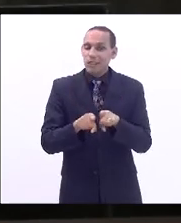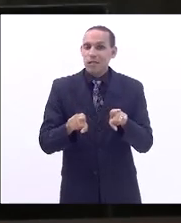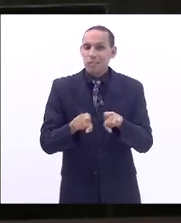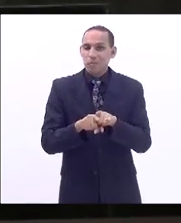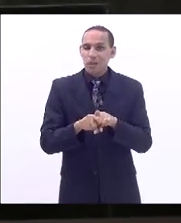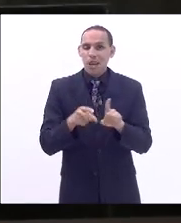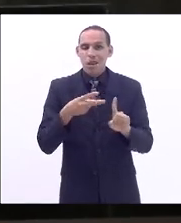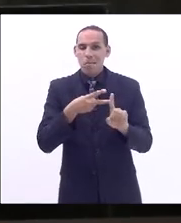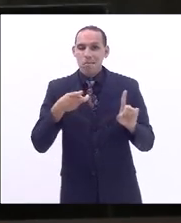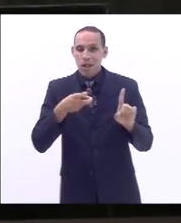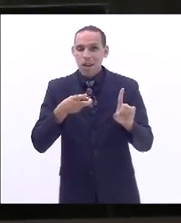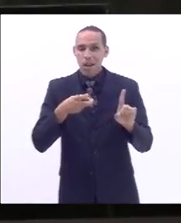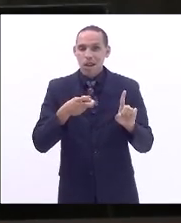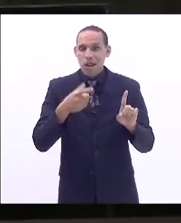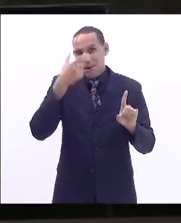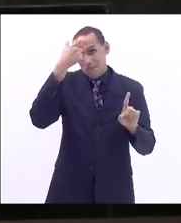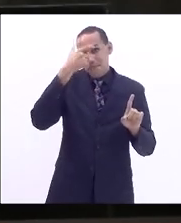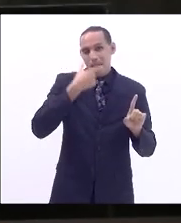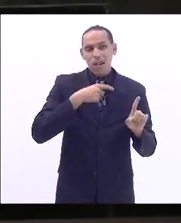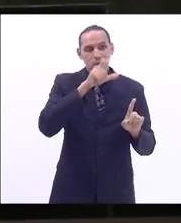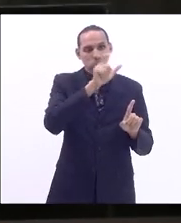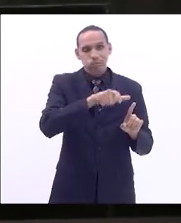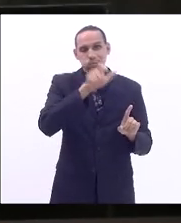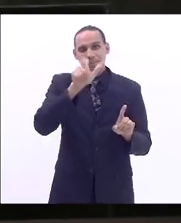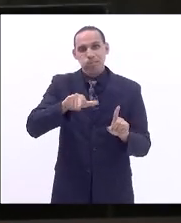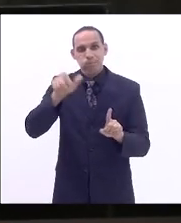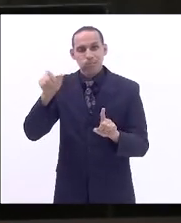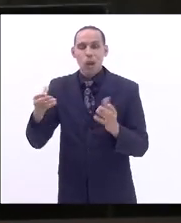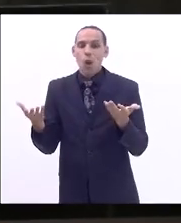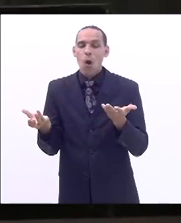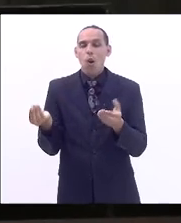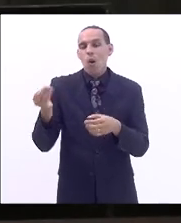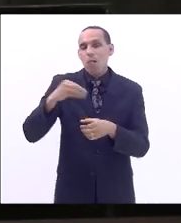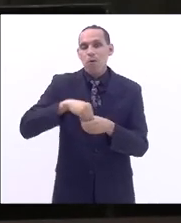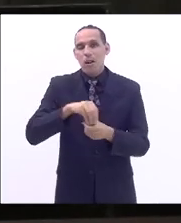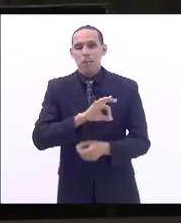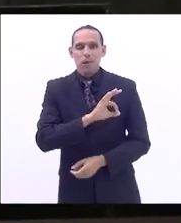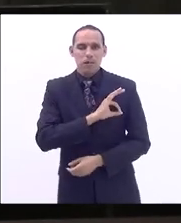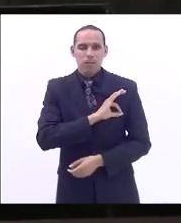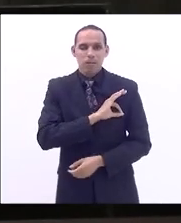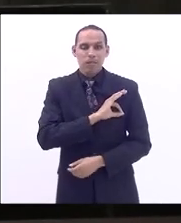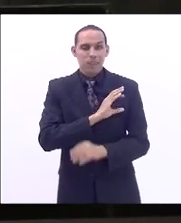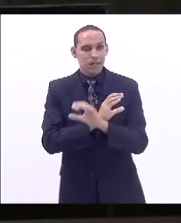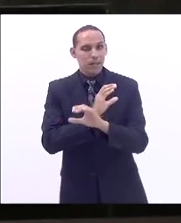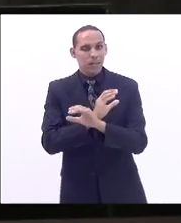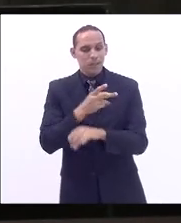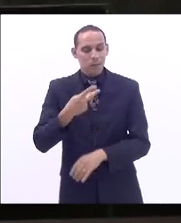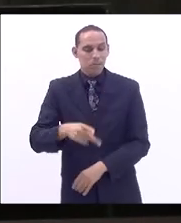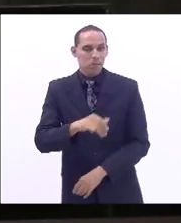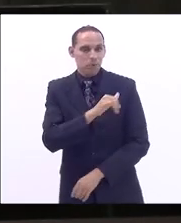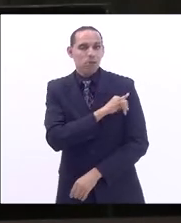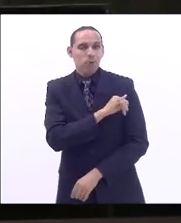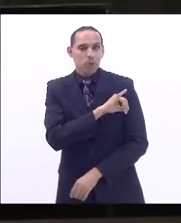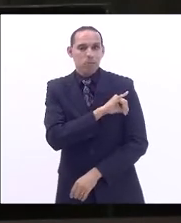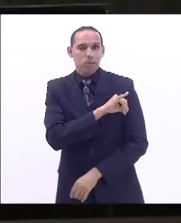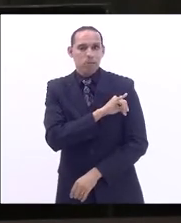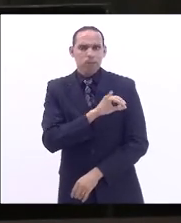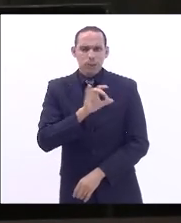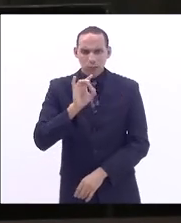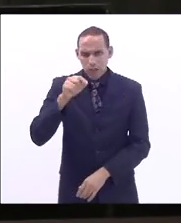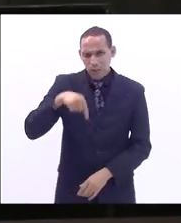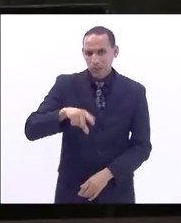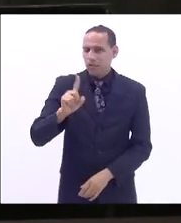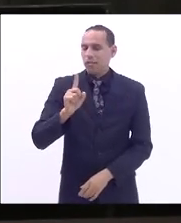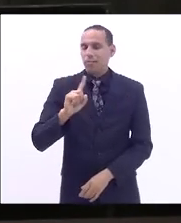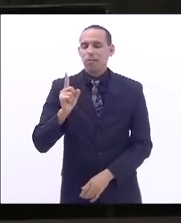os reconhecimentos faciais que temos hoje colocado na polícia civil do Estado do Rio de Janeiro mas não